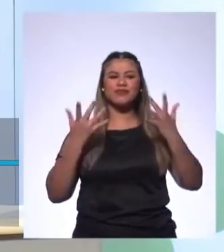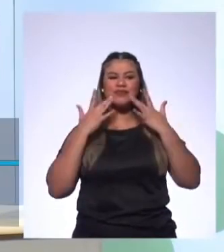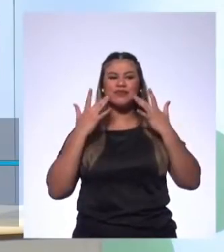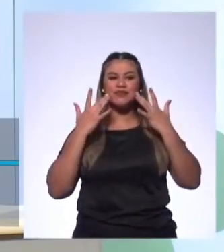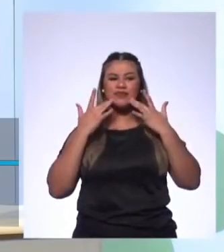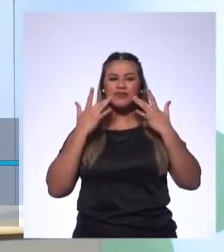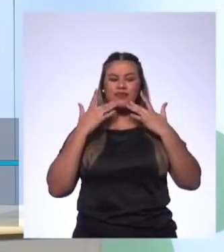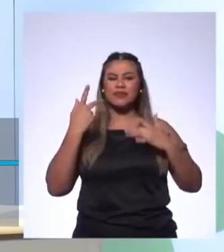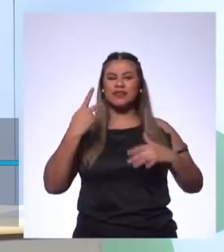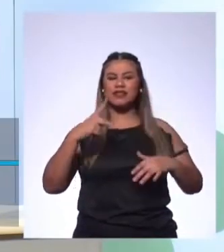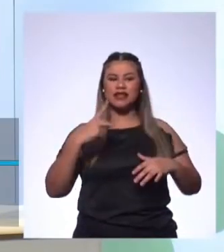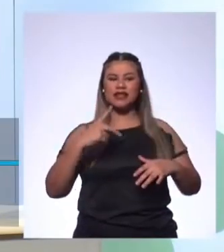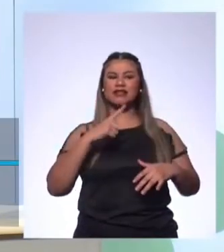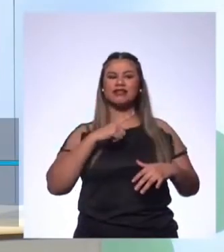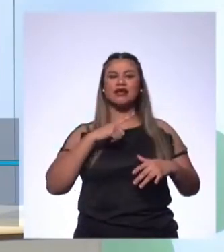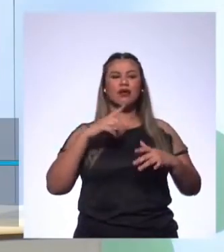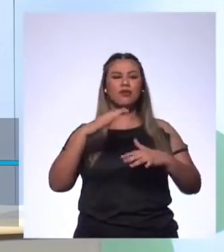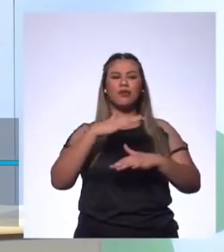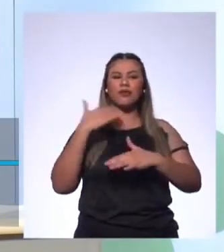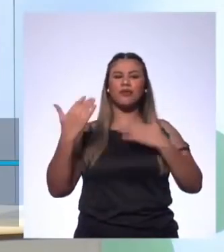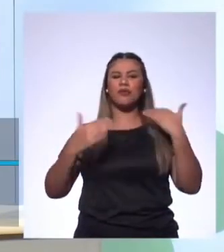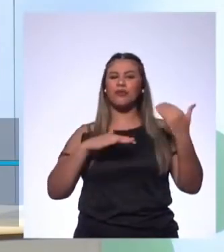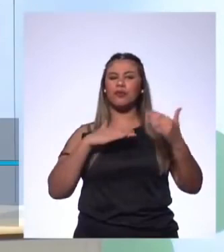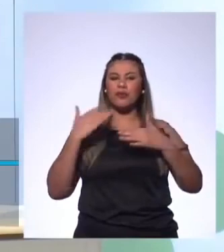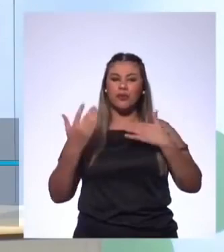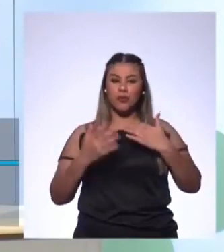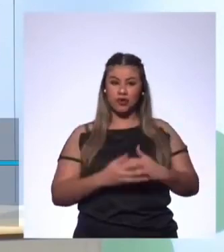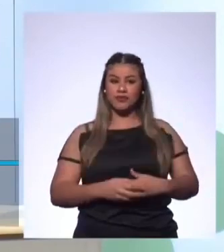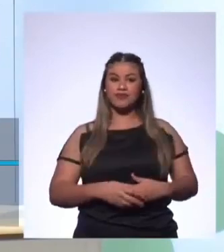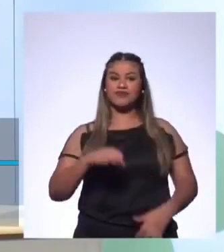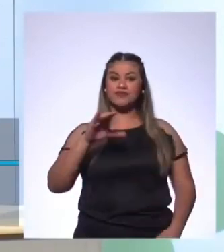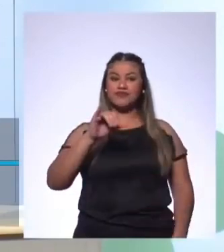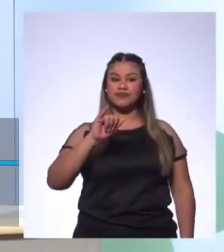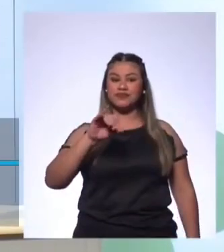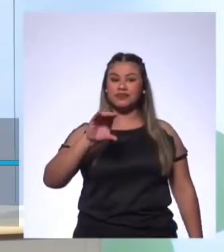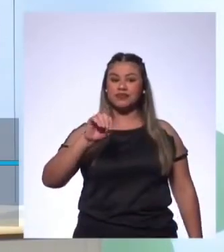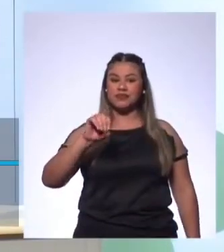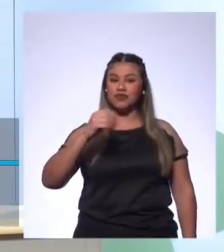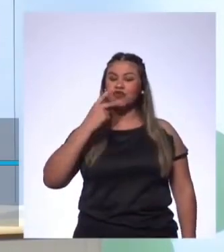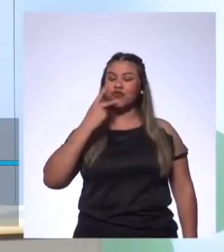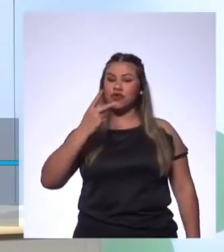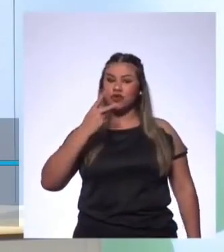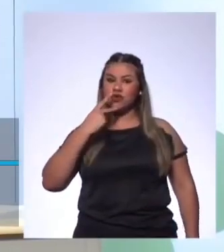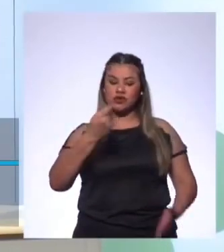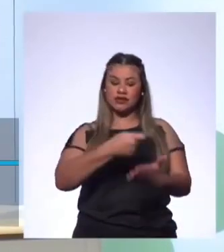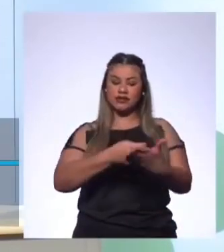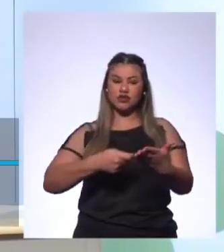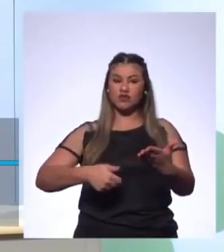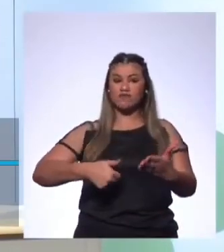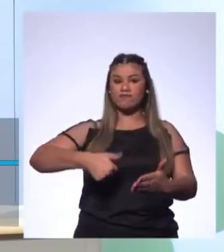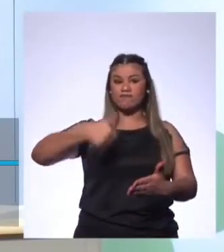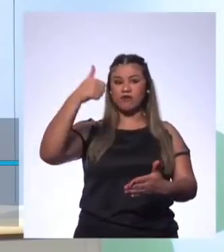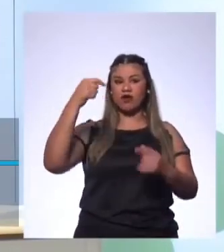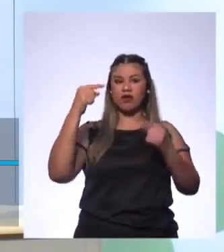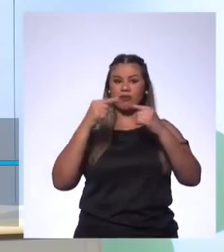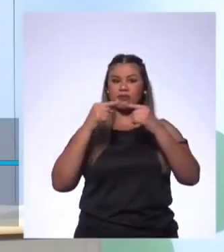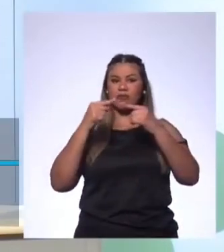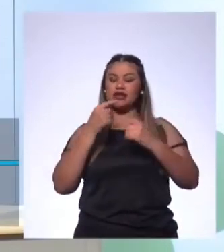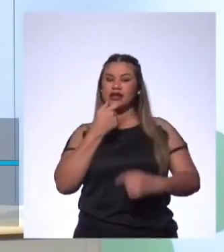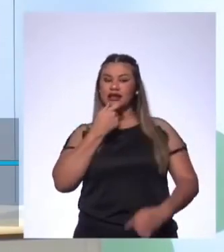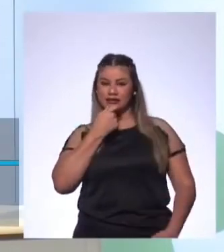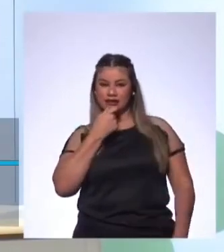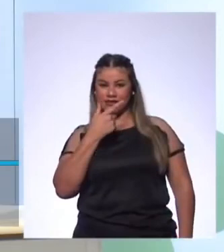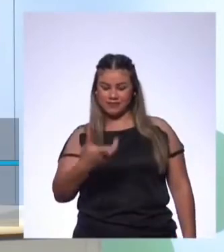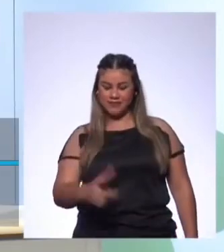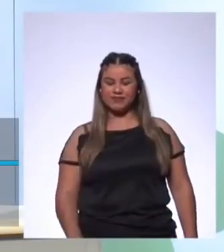têm mortes. O Caio falou que é o maior escritor do idioma inglês, tá bem mesmo na lista mesmo. Né? E é